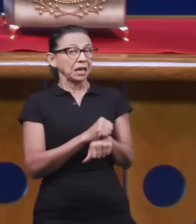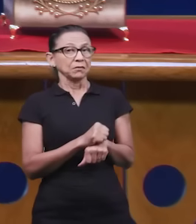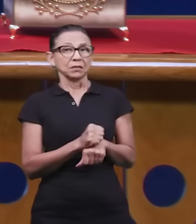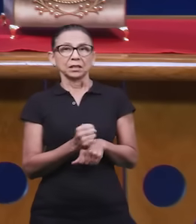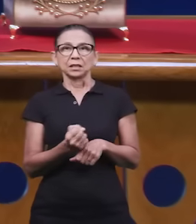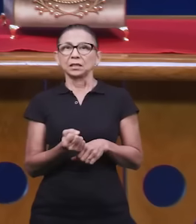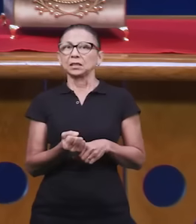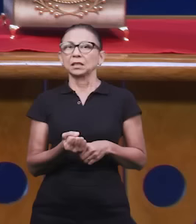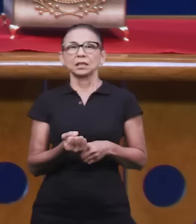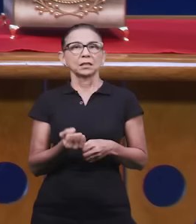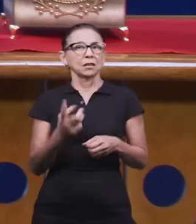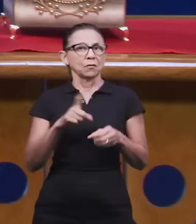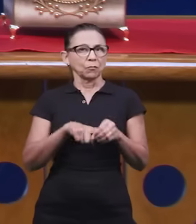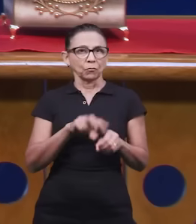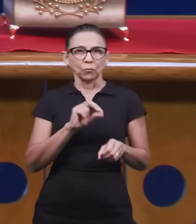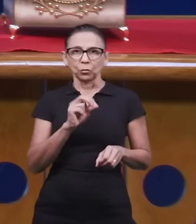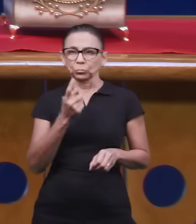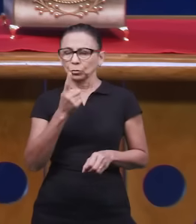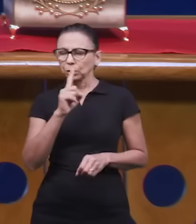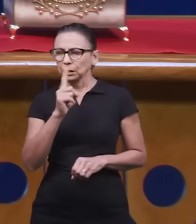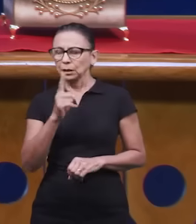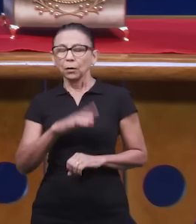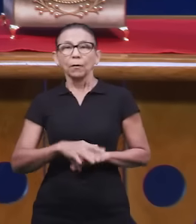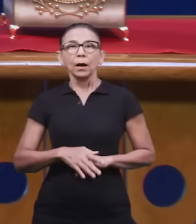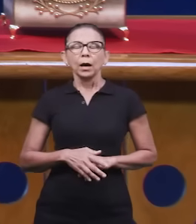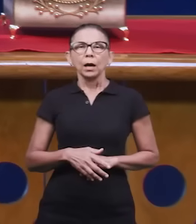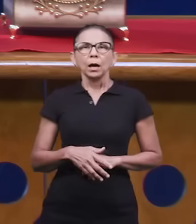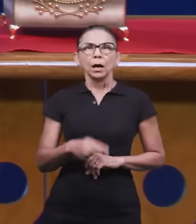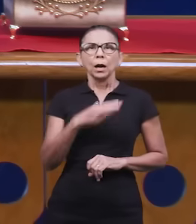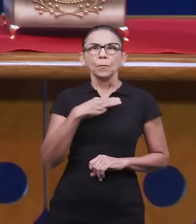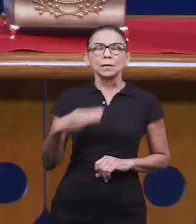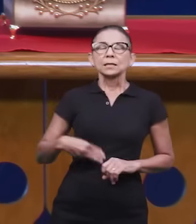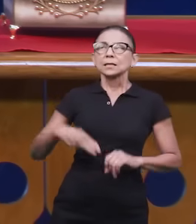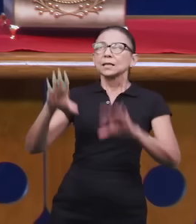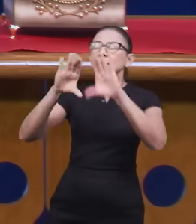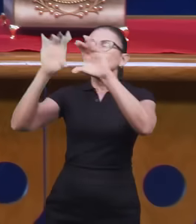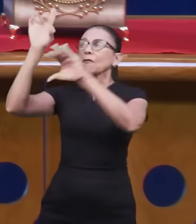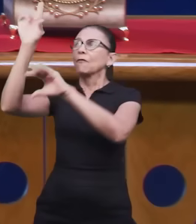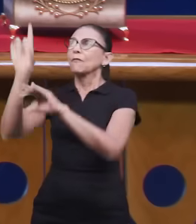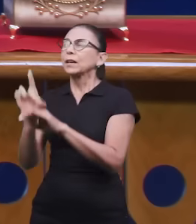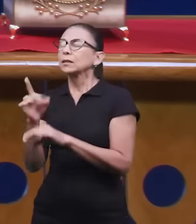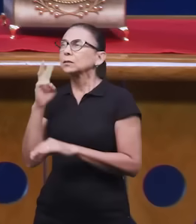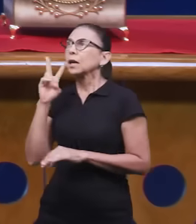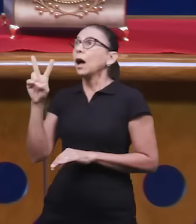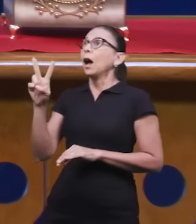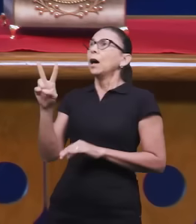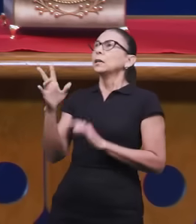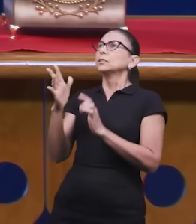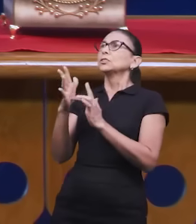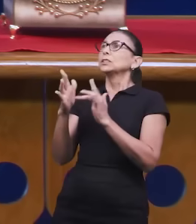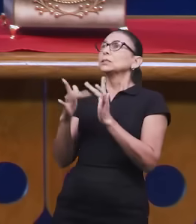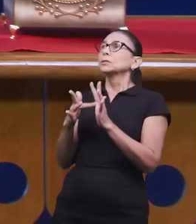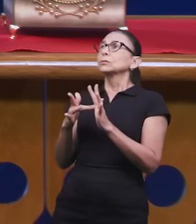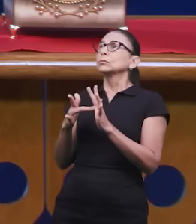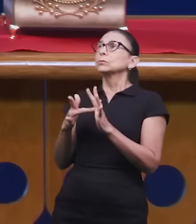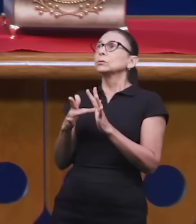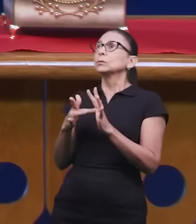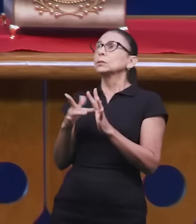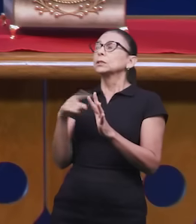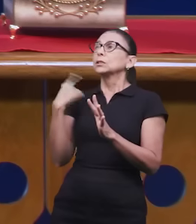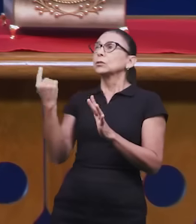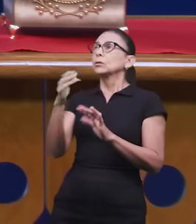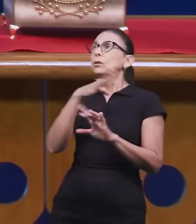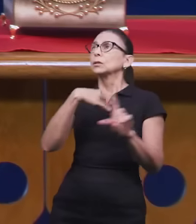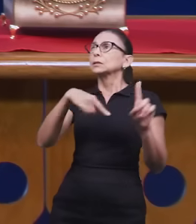eles estão esperando o Messias vem. Quando eles olham para o Messias, é Jesus a quem eles